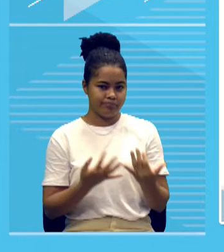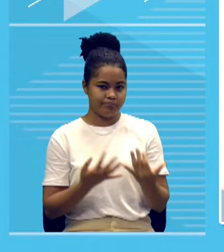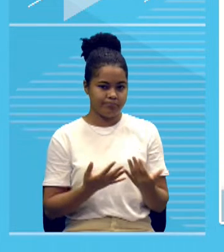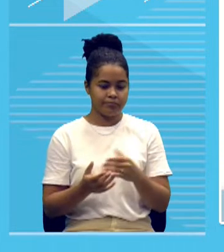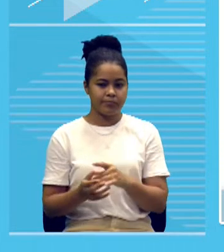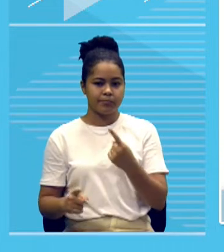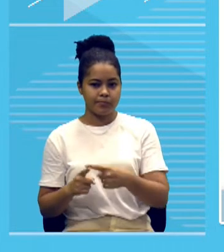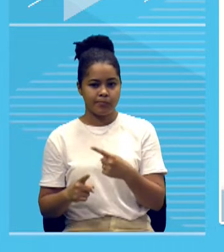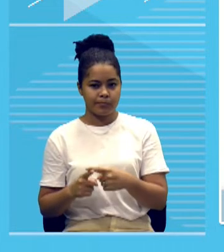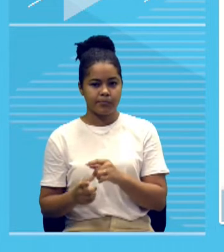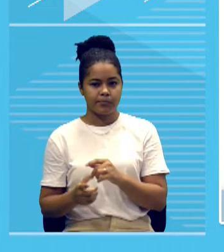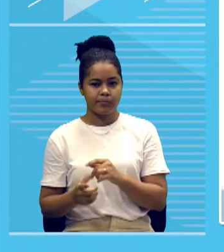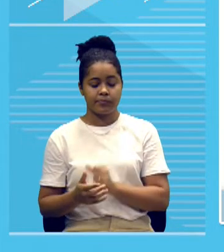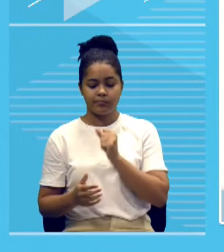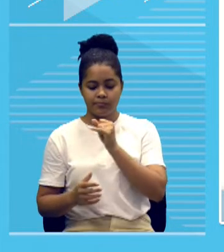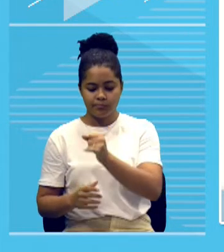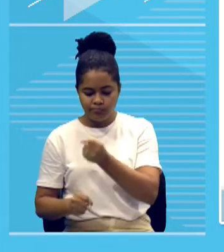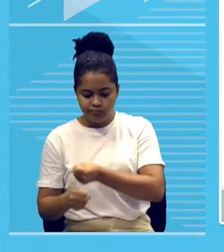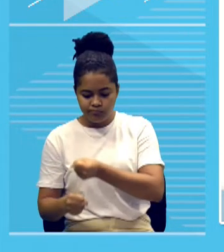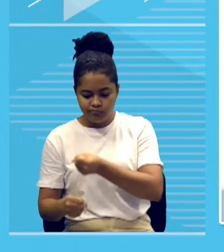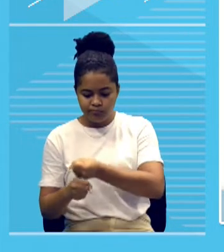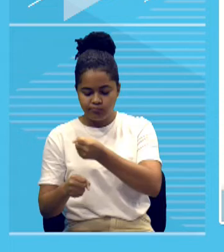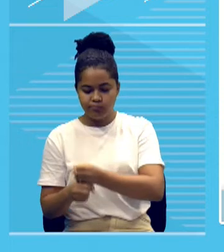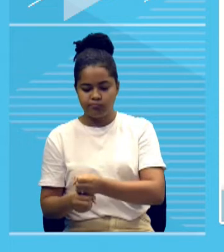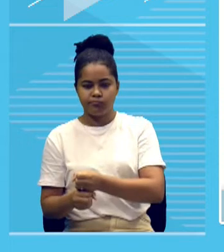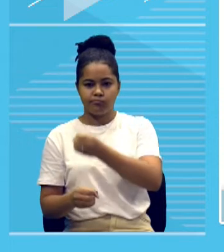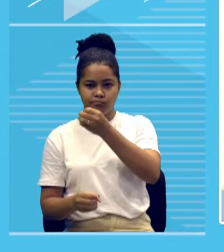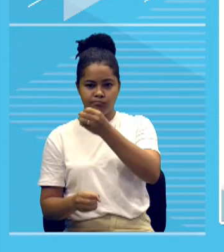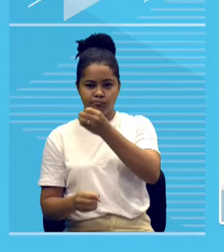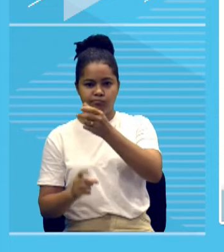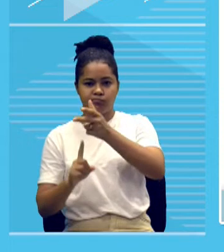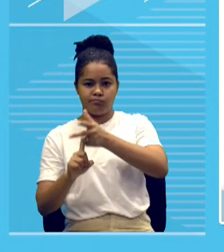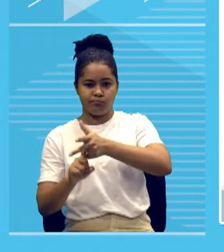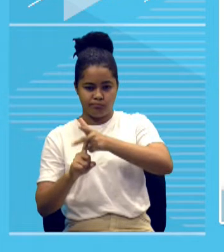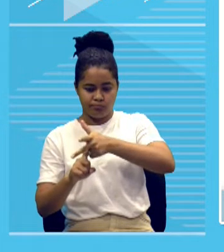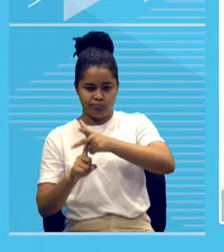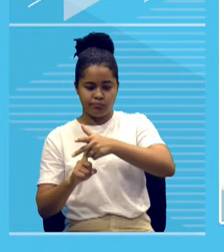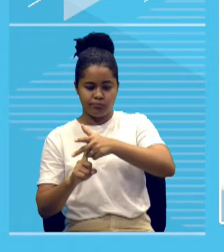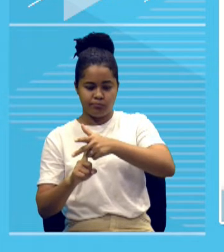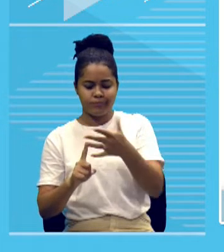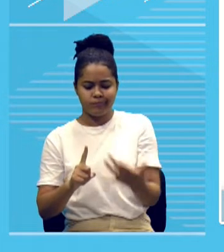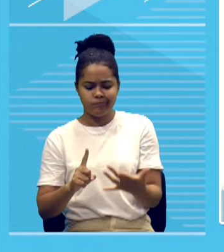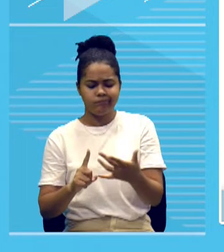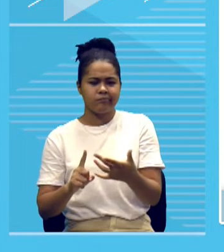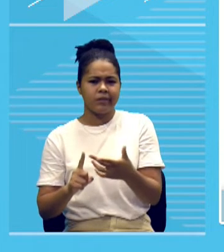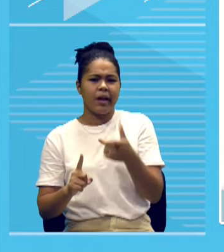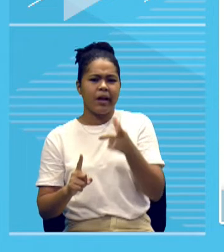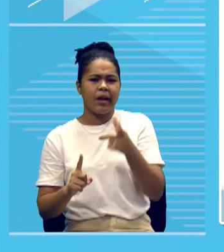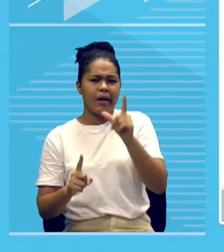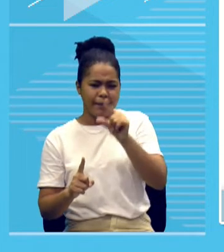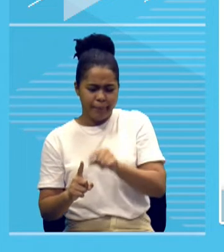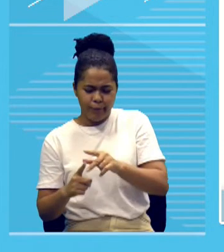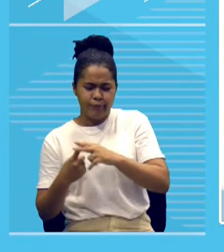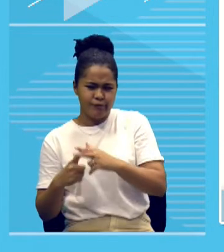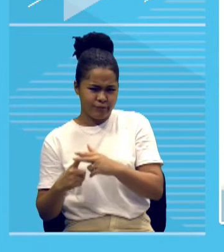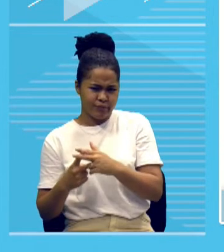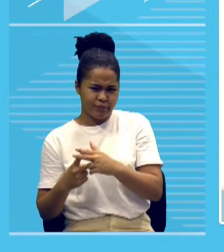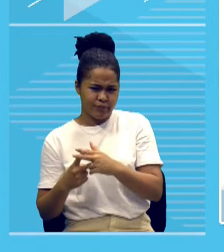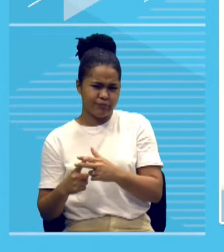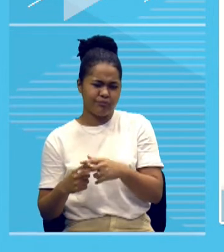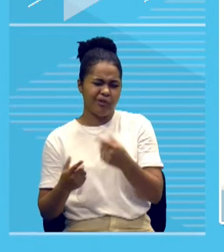depois dos aerogeradores instalados é escassa necessidade de que e manutenção